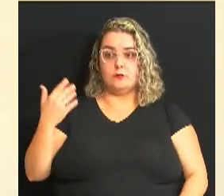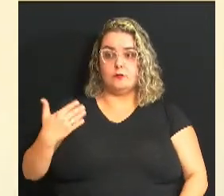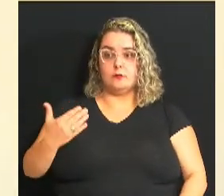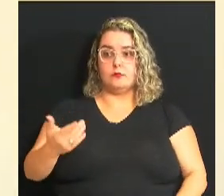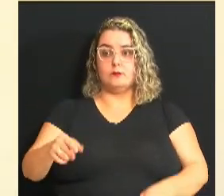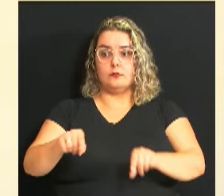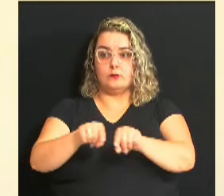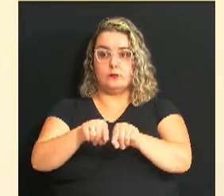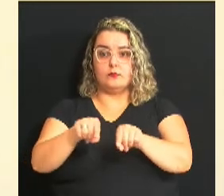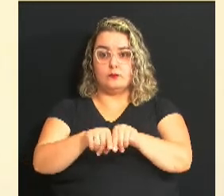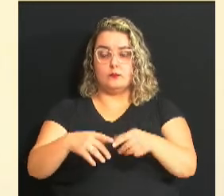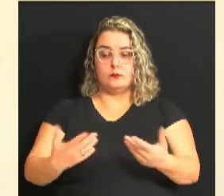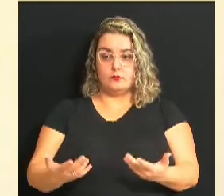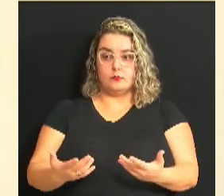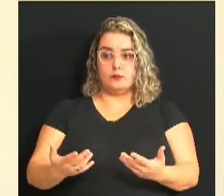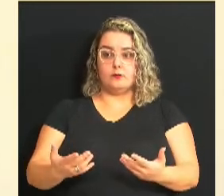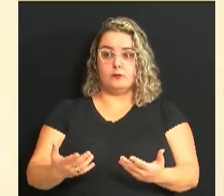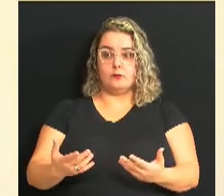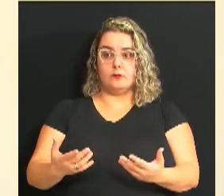acaba gerando uma